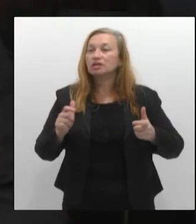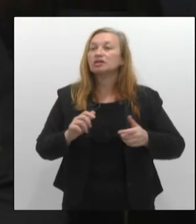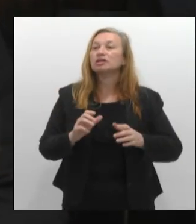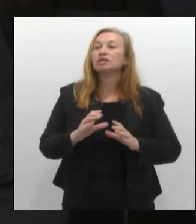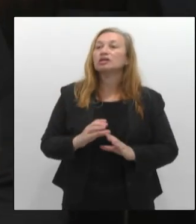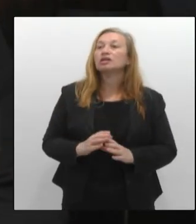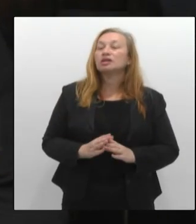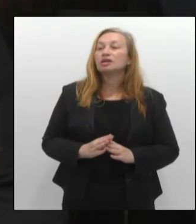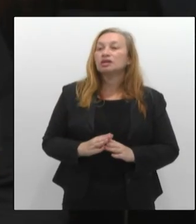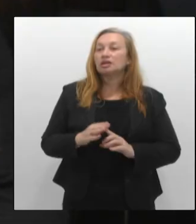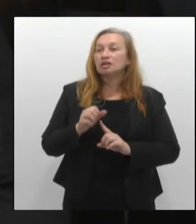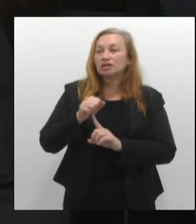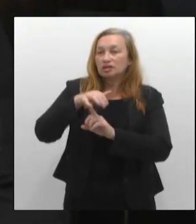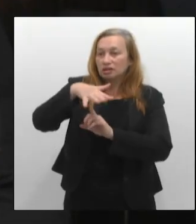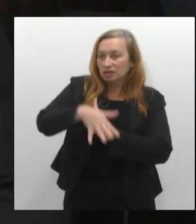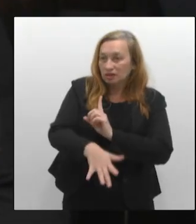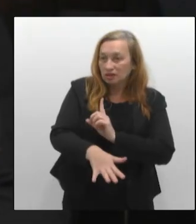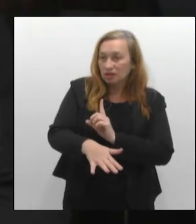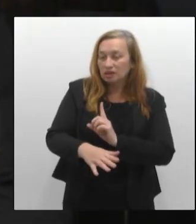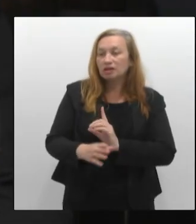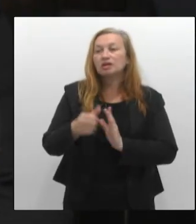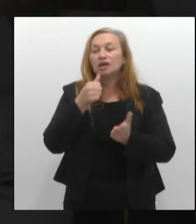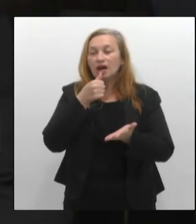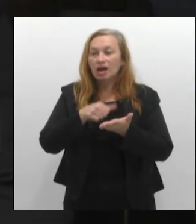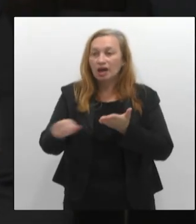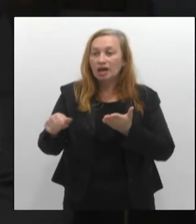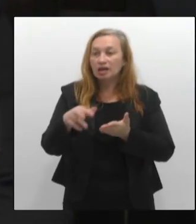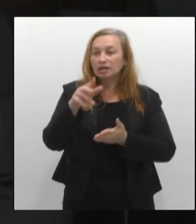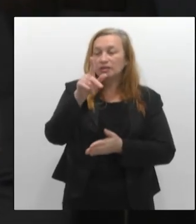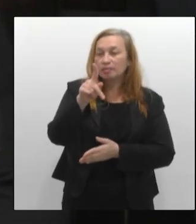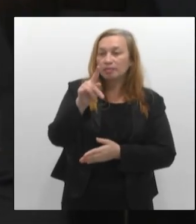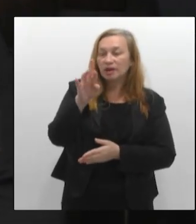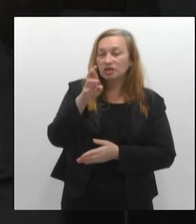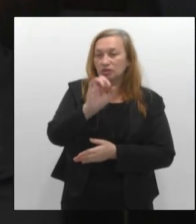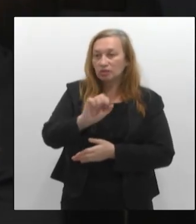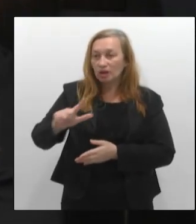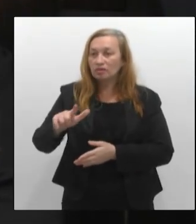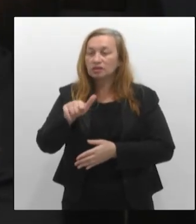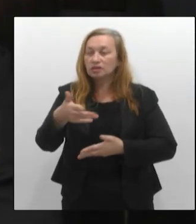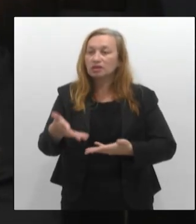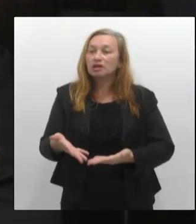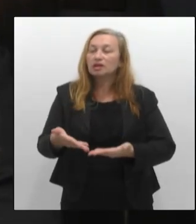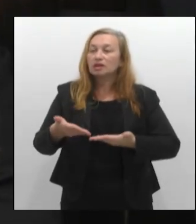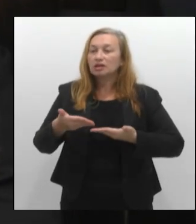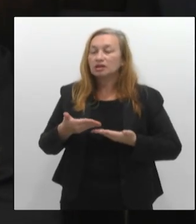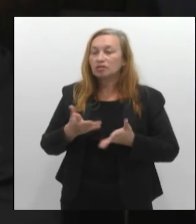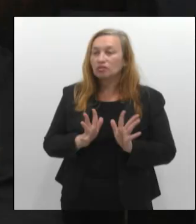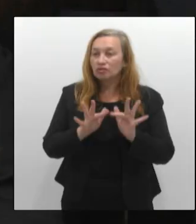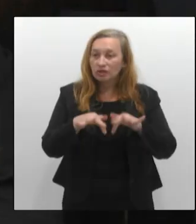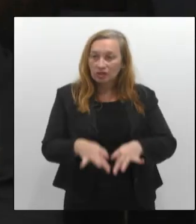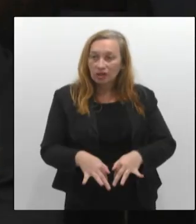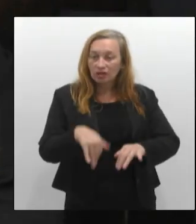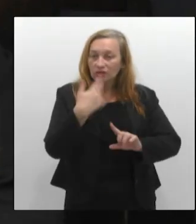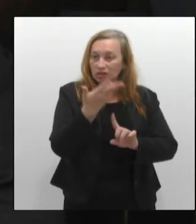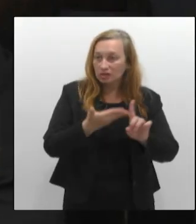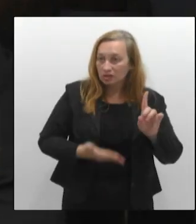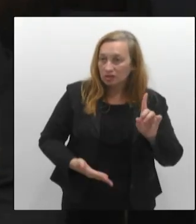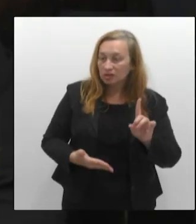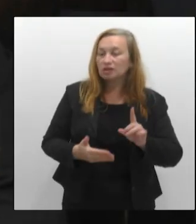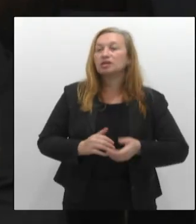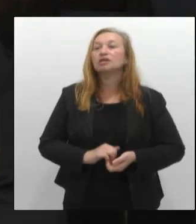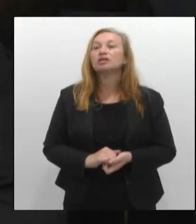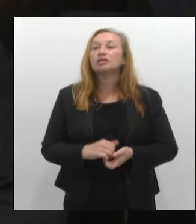arquidiocesano, que além de uma carta pastoral que publicamos, que seus senhores receberão no final da sessão solene um exemplar dessa